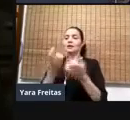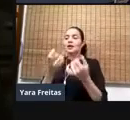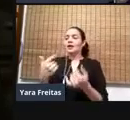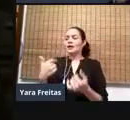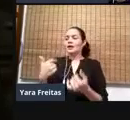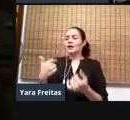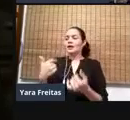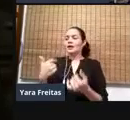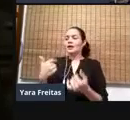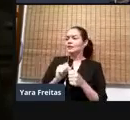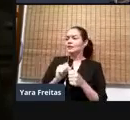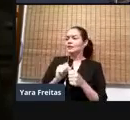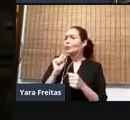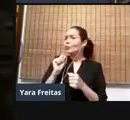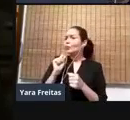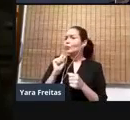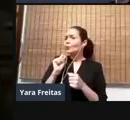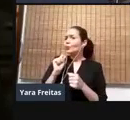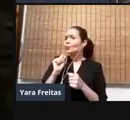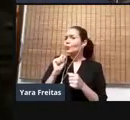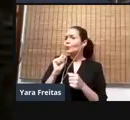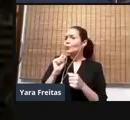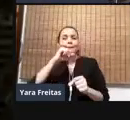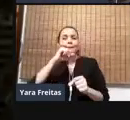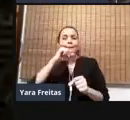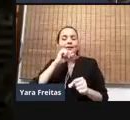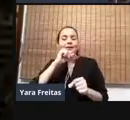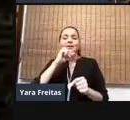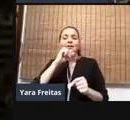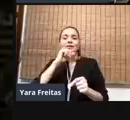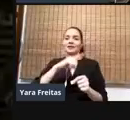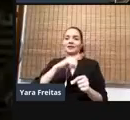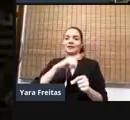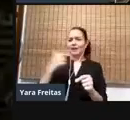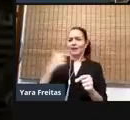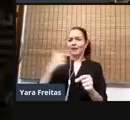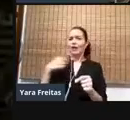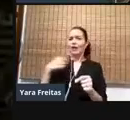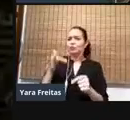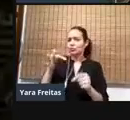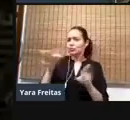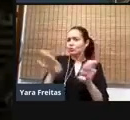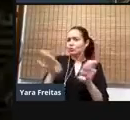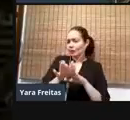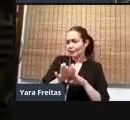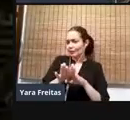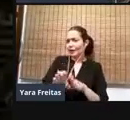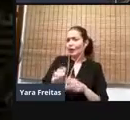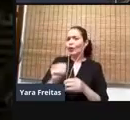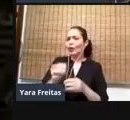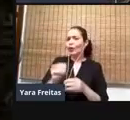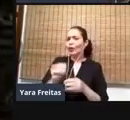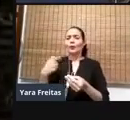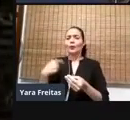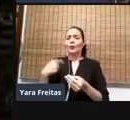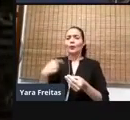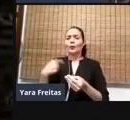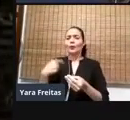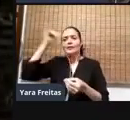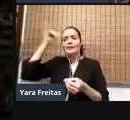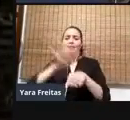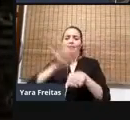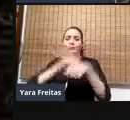fazer. Minha mãe teve Alzheimer, será que eu vou ter também, né? O que eu posso fazer para não desenvolver a doença de Alzheimer,